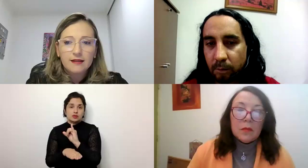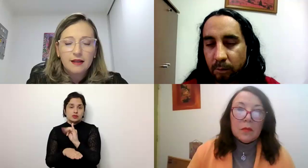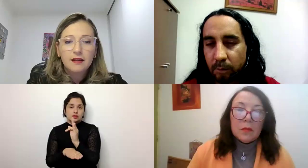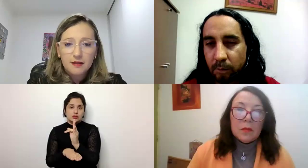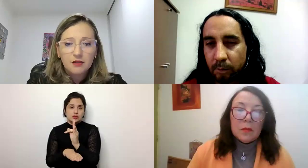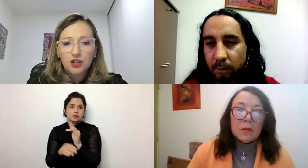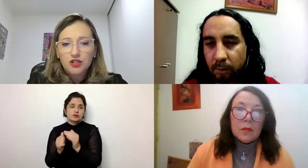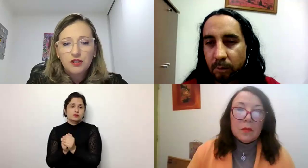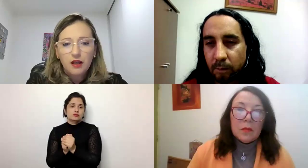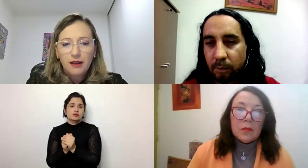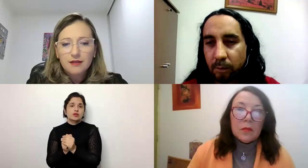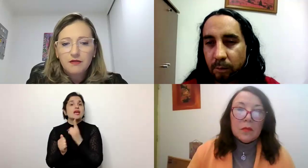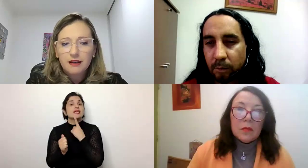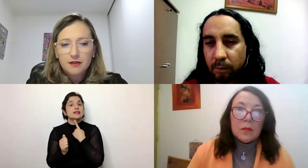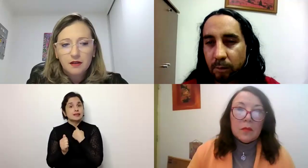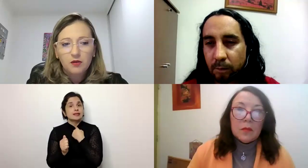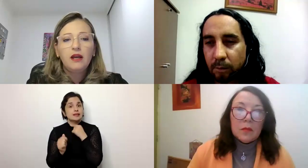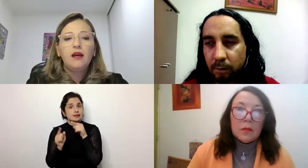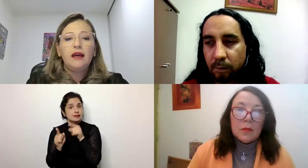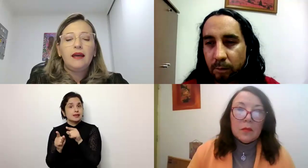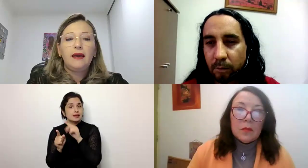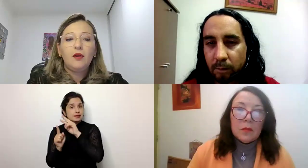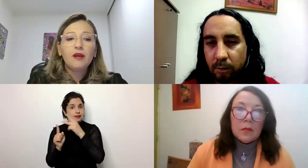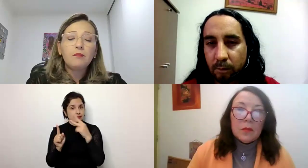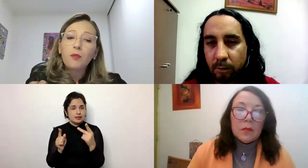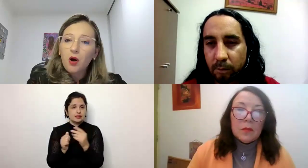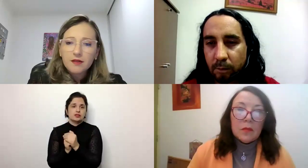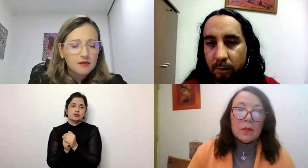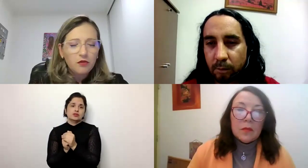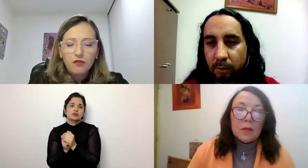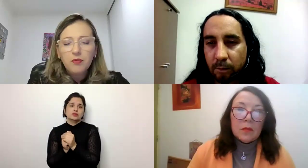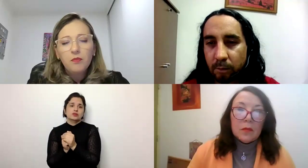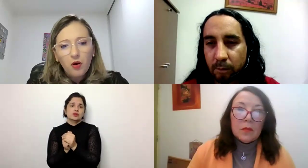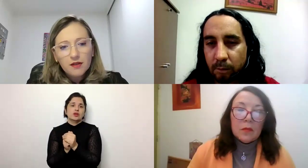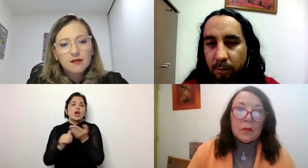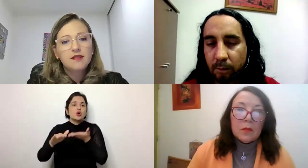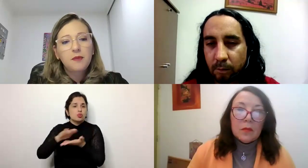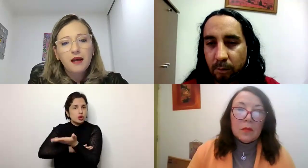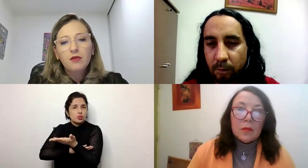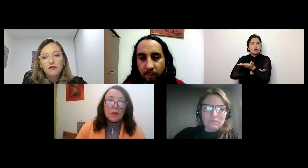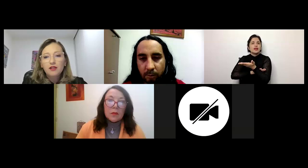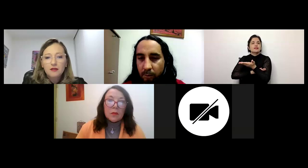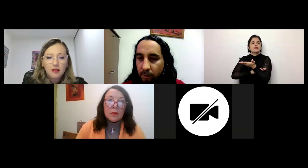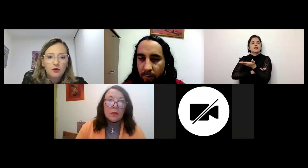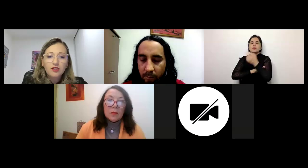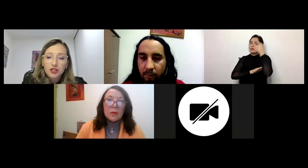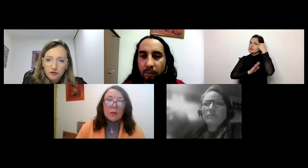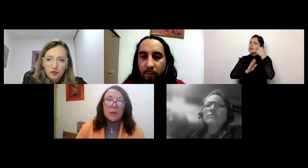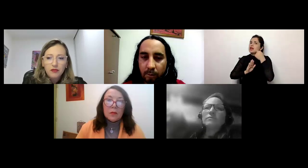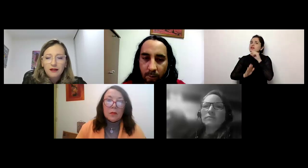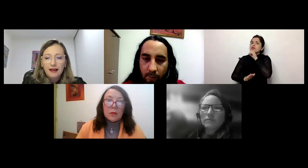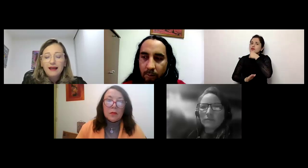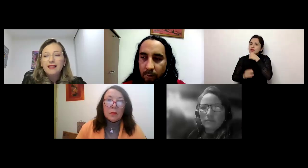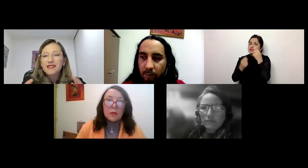funcionalidades, é interessante que a gente tenha essa avaliação, uma proposta, desenvolver propostas para o envelhecimento